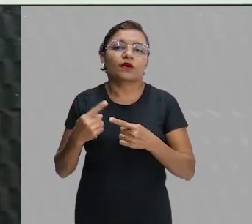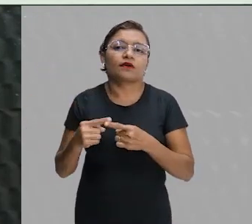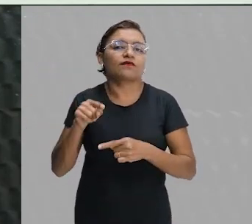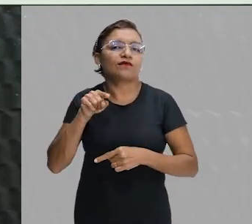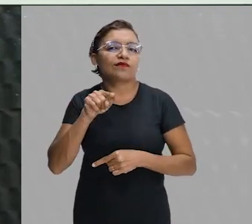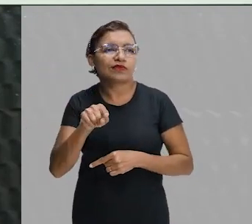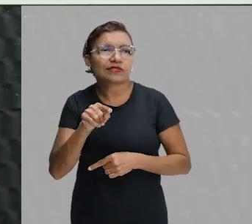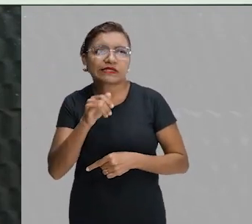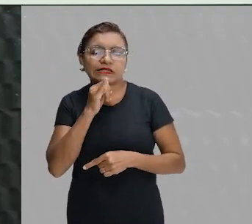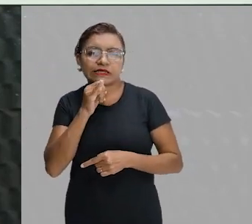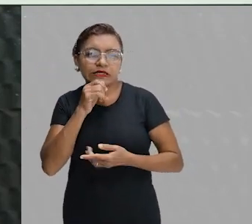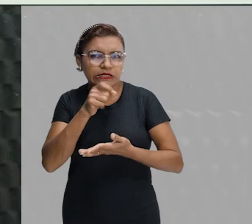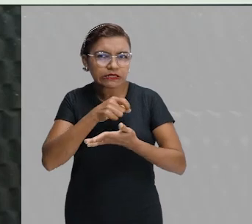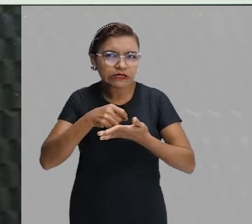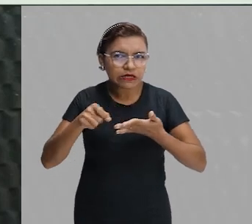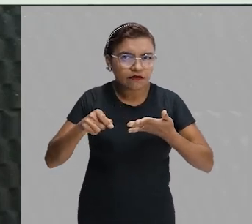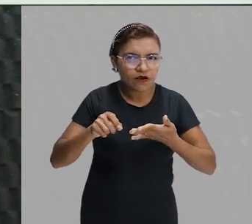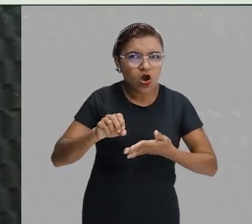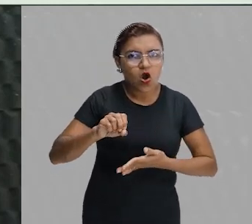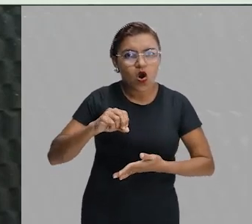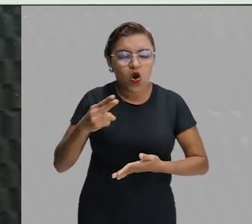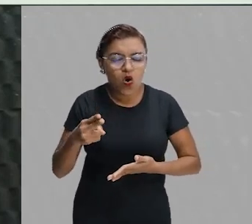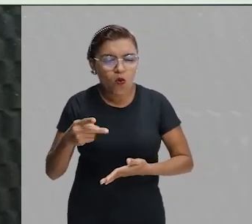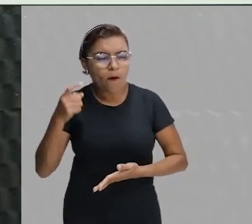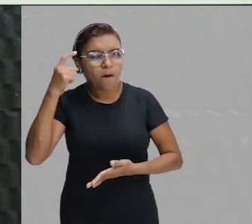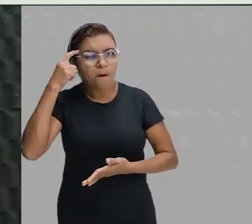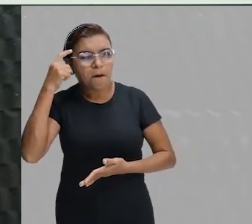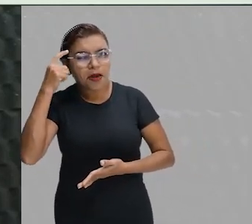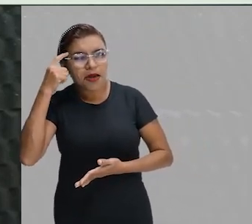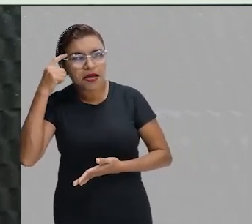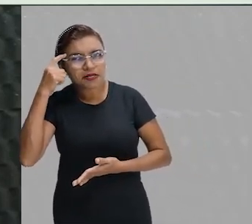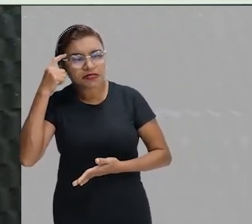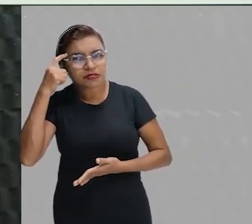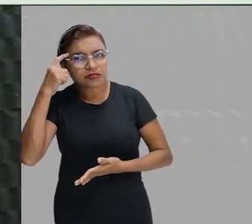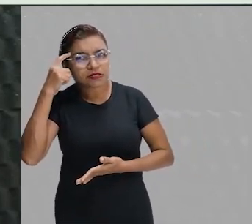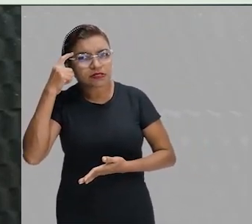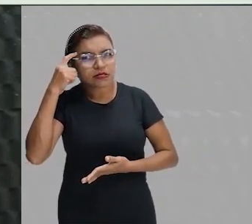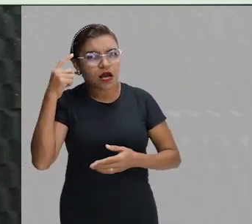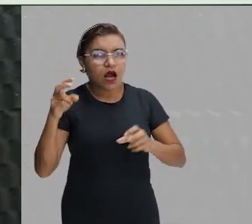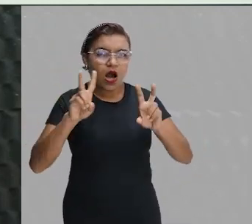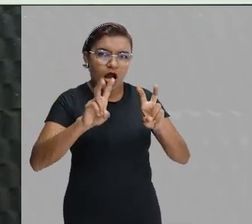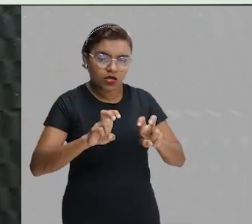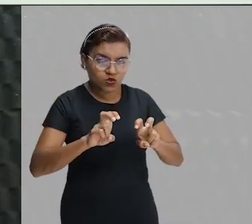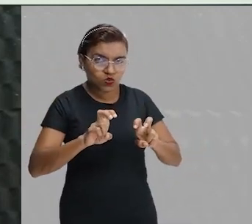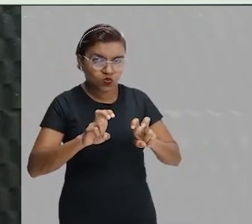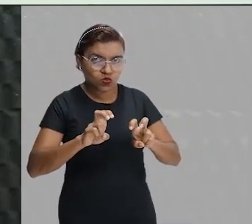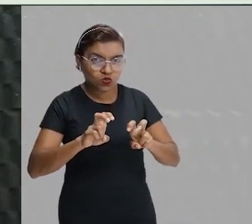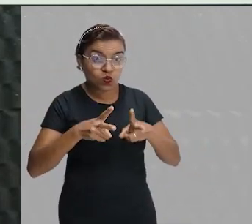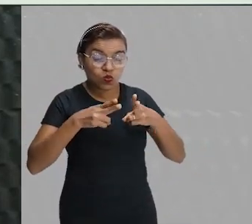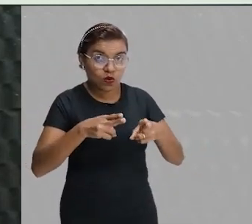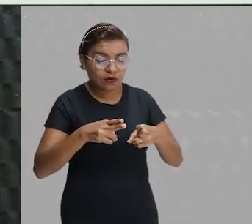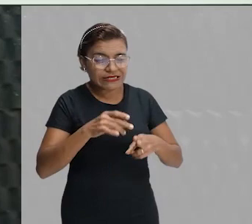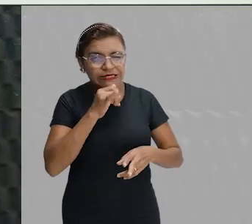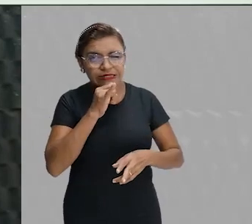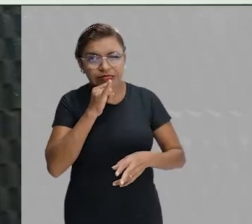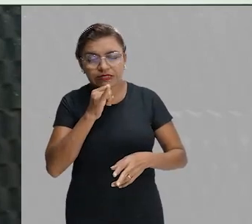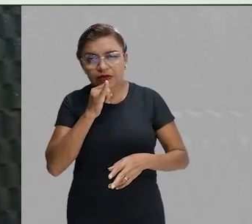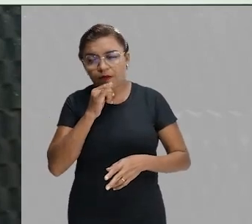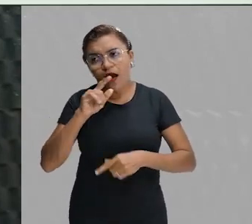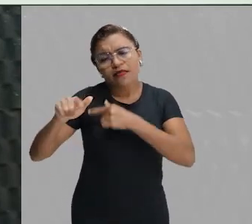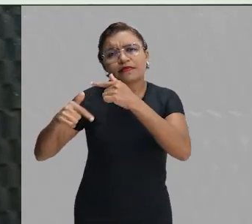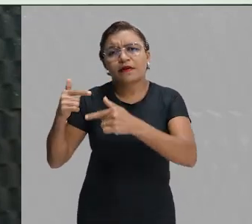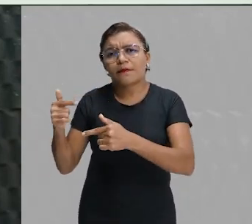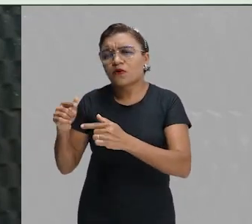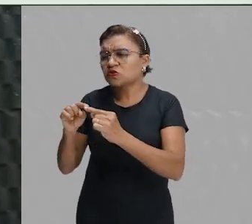pode escrever ou falar coisas contrárias sobre o mesmo assunto ou o mesmo objeto. Você não pode afirmar coisas contrárias seguidamente sobre o